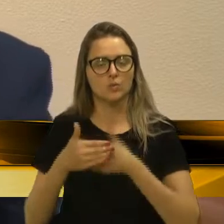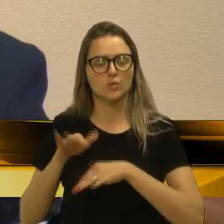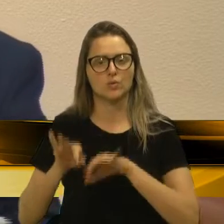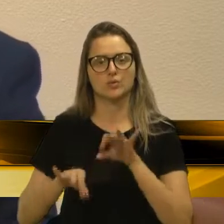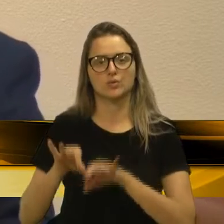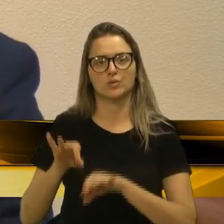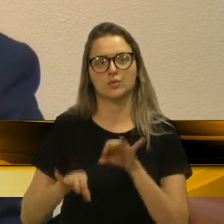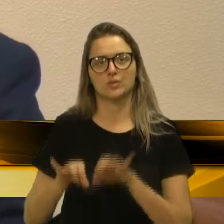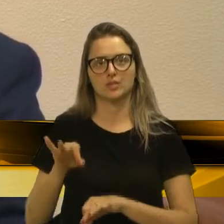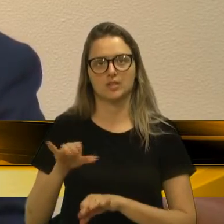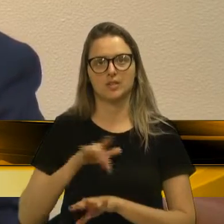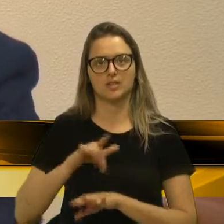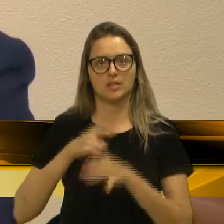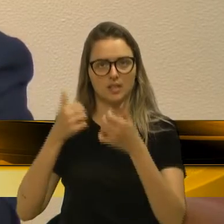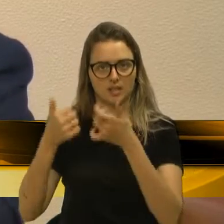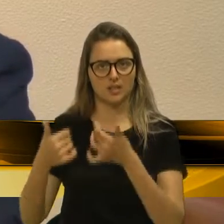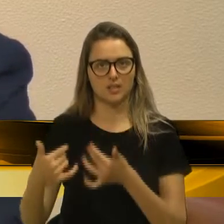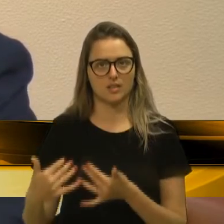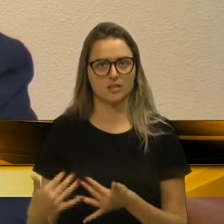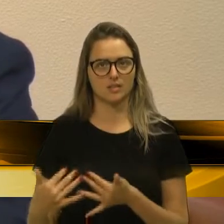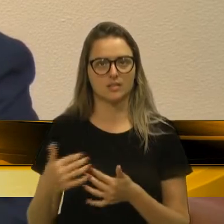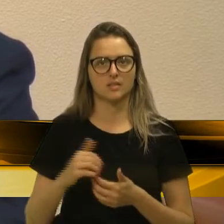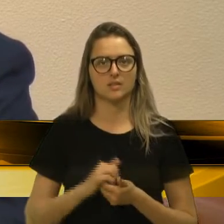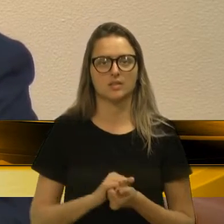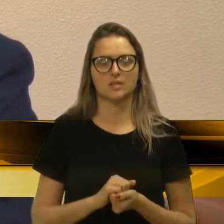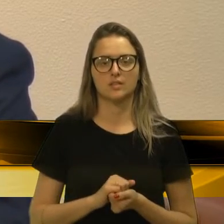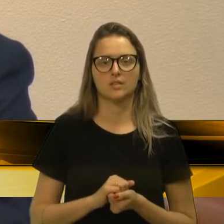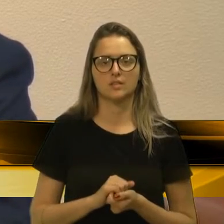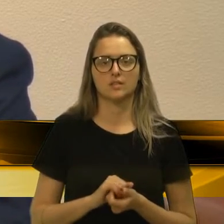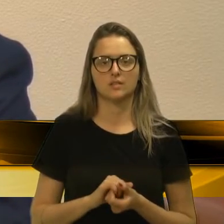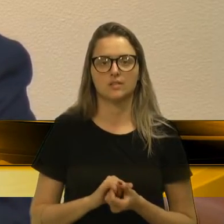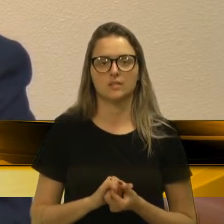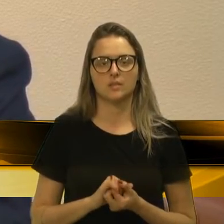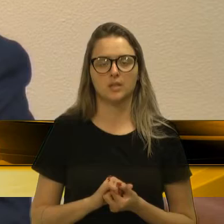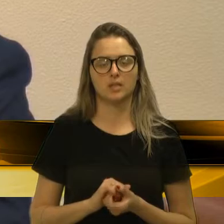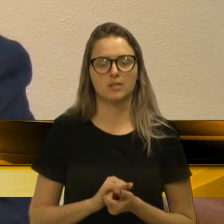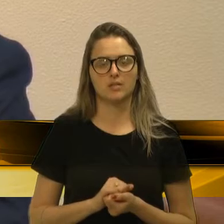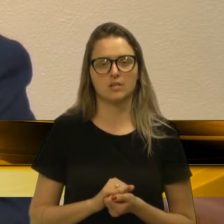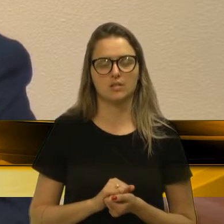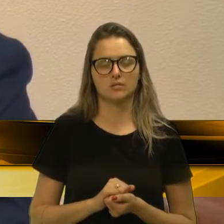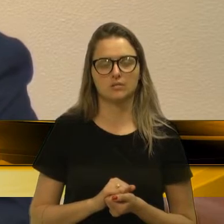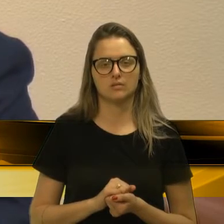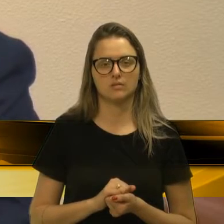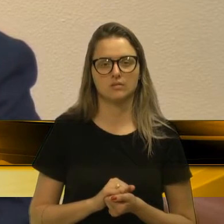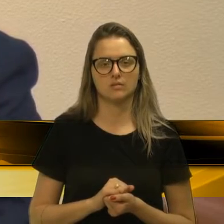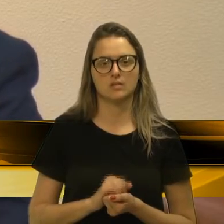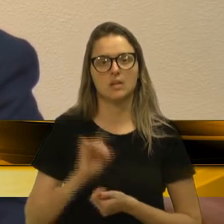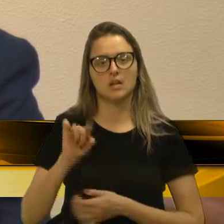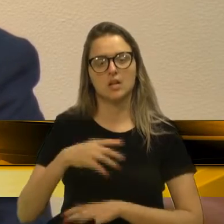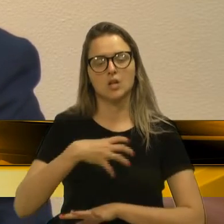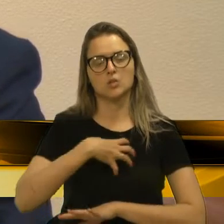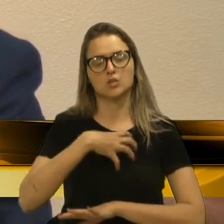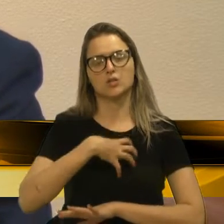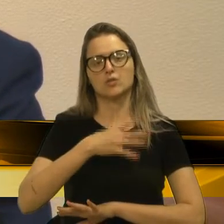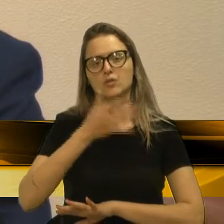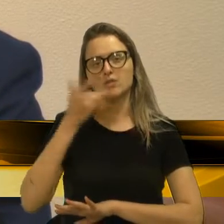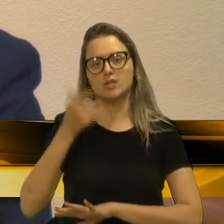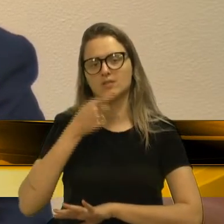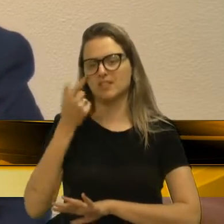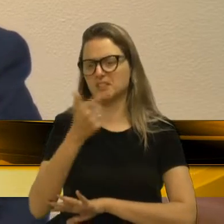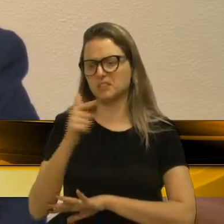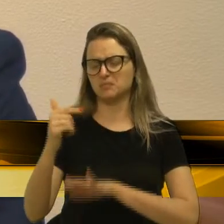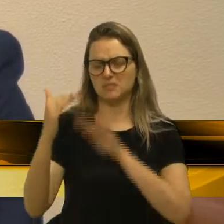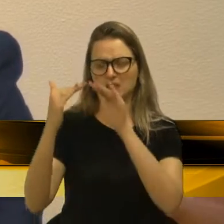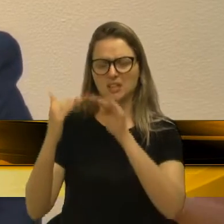Paula, numa correspondência, a secretária Evangeliza dizer dessa forma, faço dizer que não há coerência entre